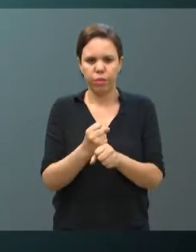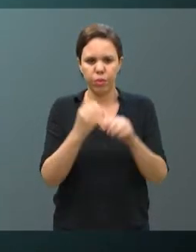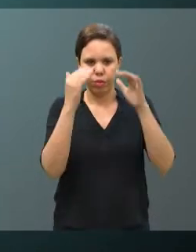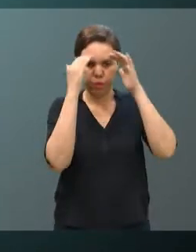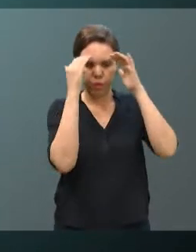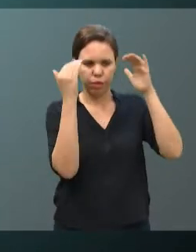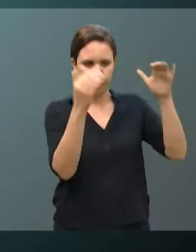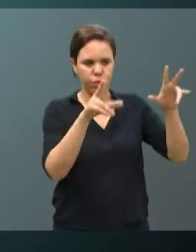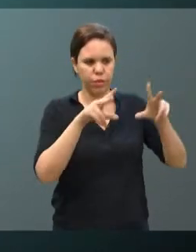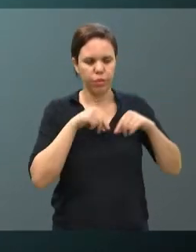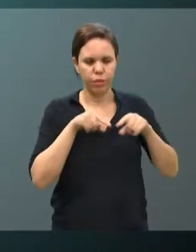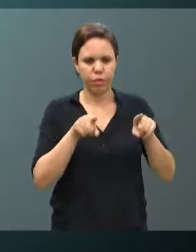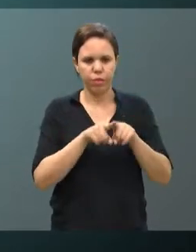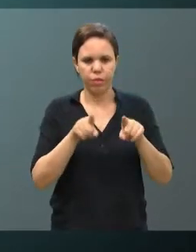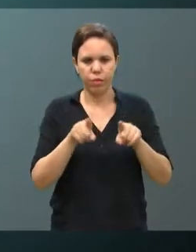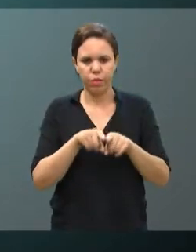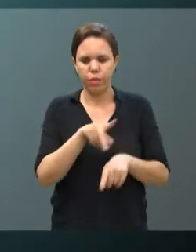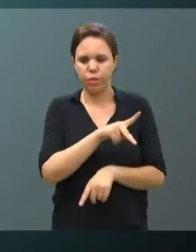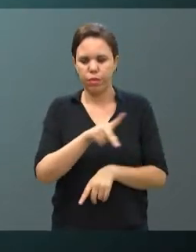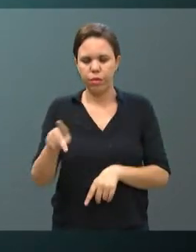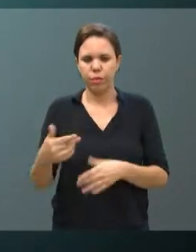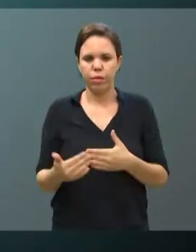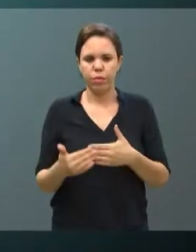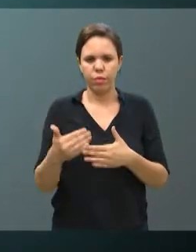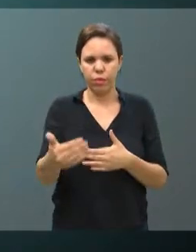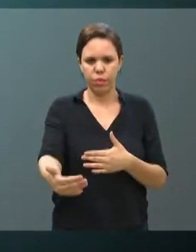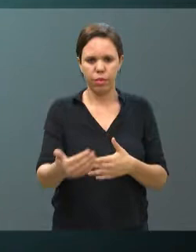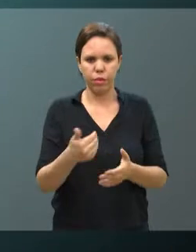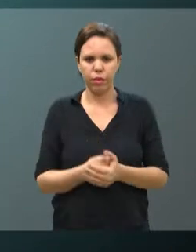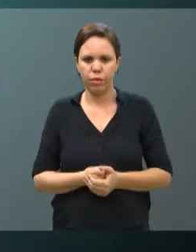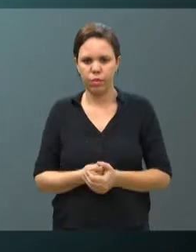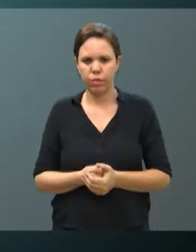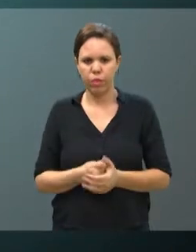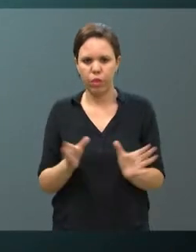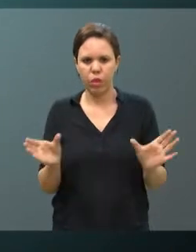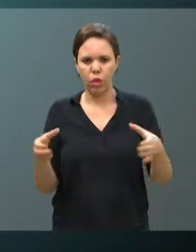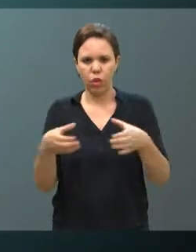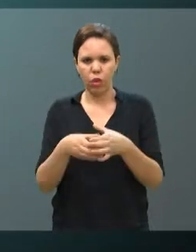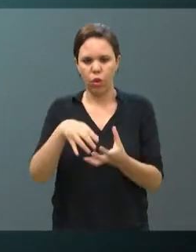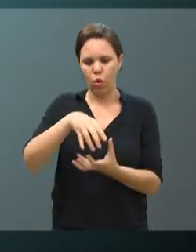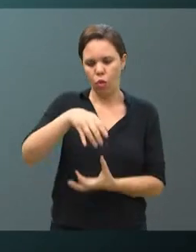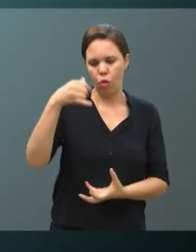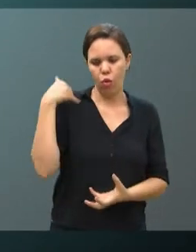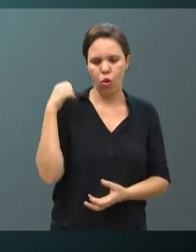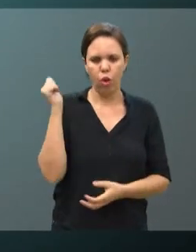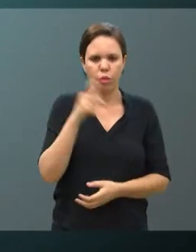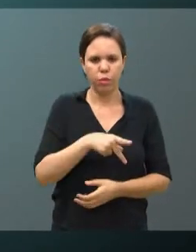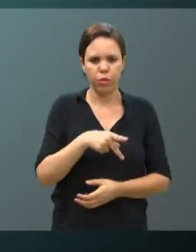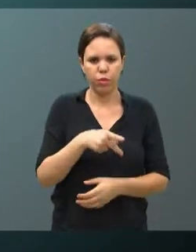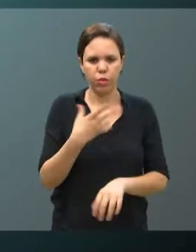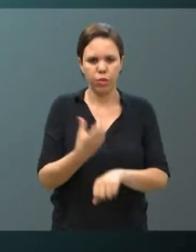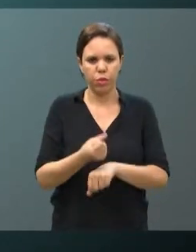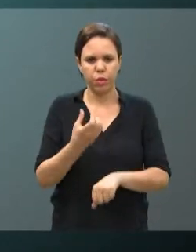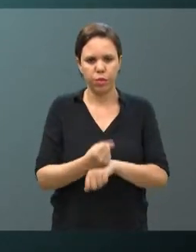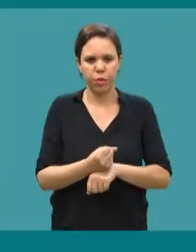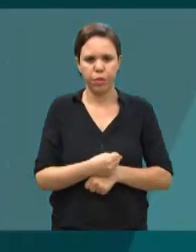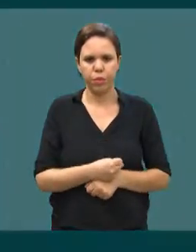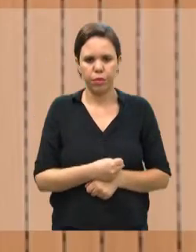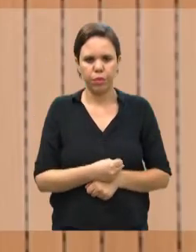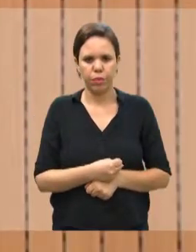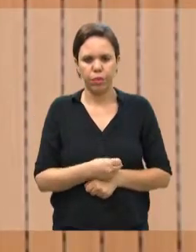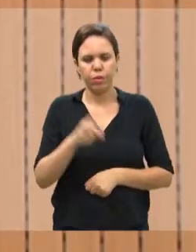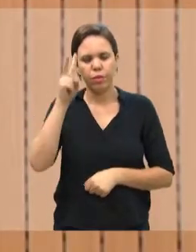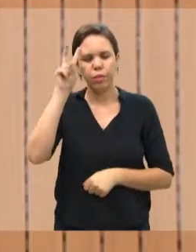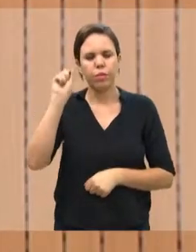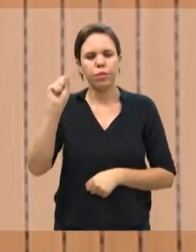Honrarias, além de presidir pelo segundo biênio consecutivo a Comissão dos Idosos, Aposentados e Pensionistas. Eu me